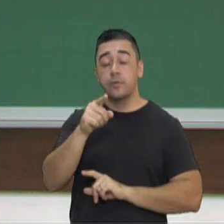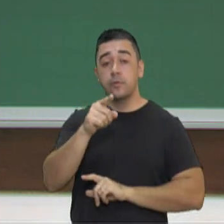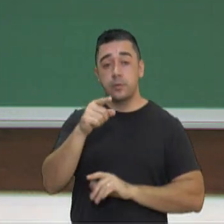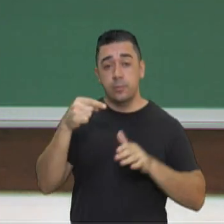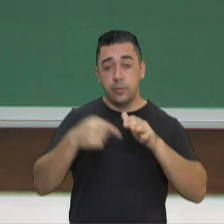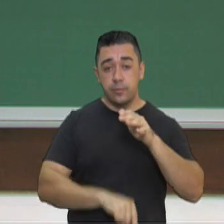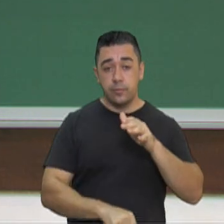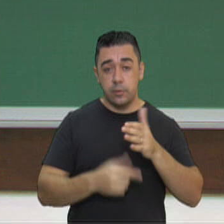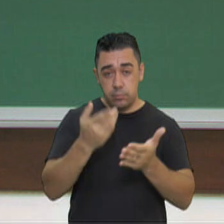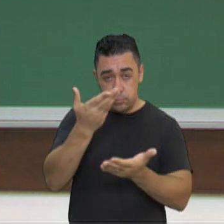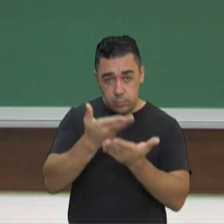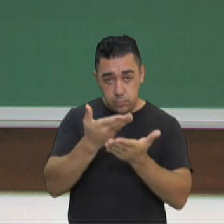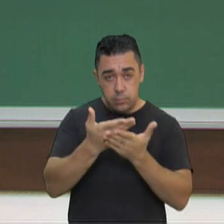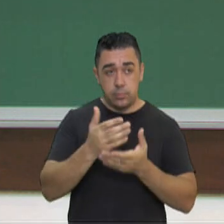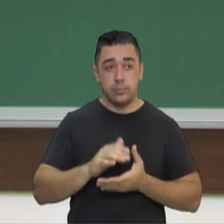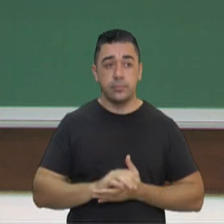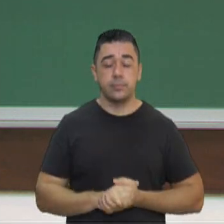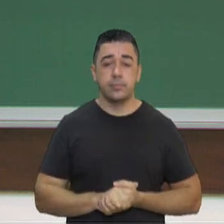aprofundar.